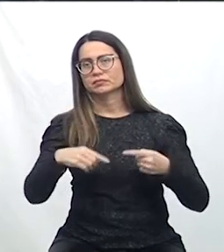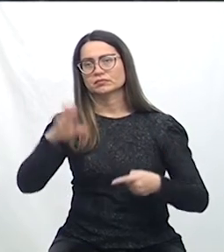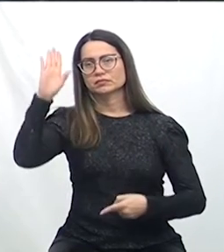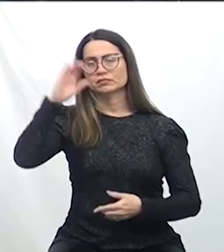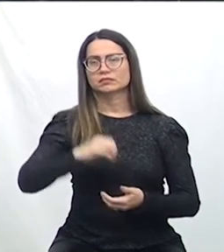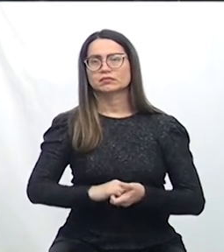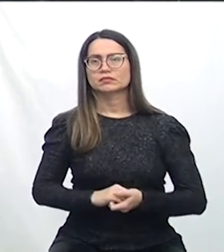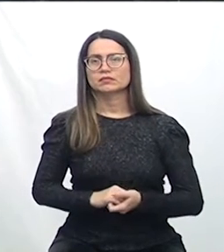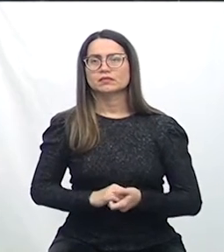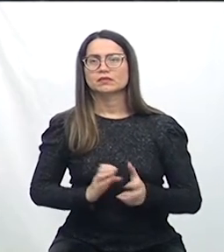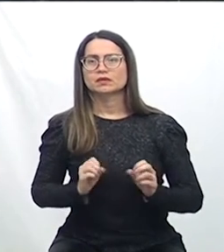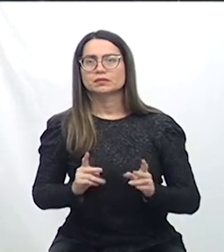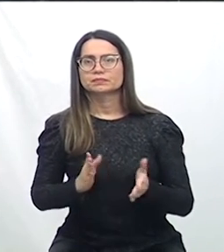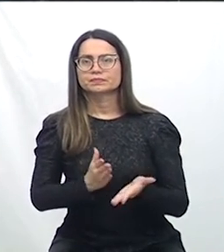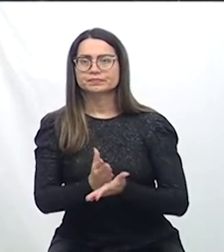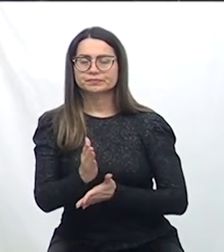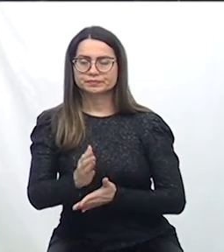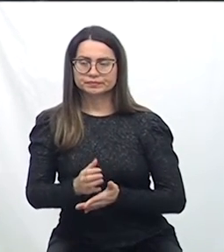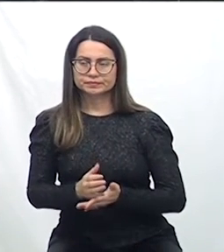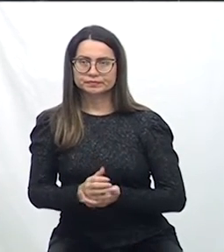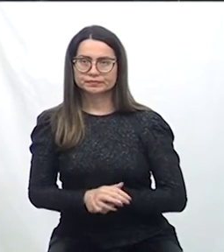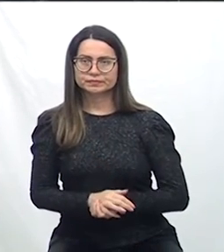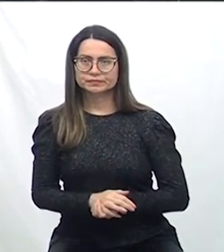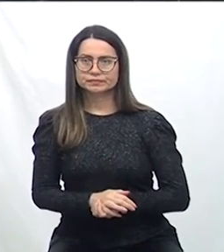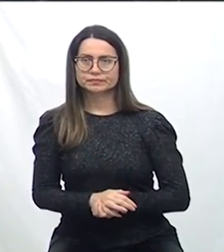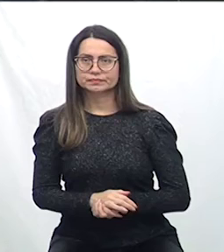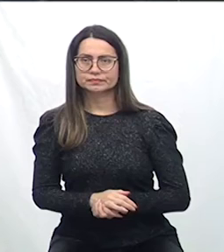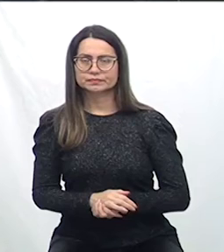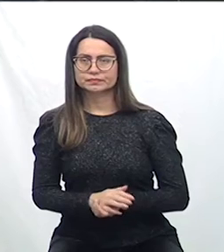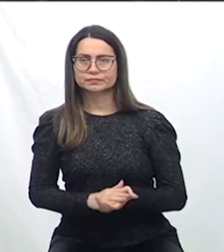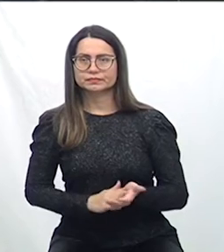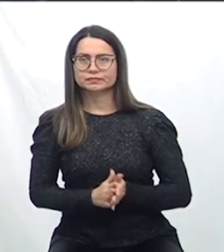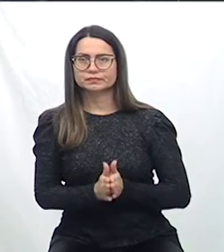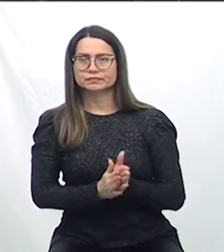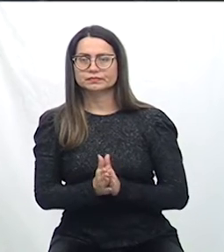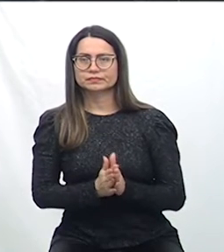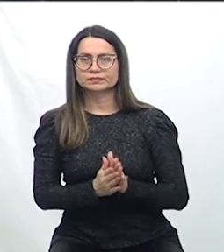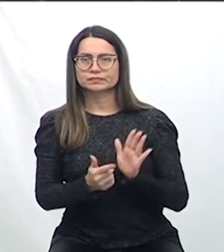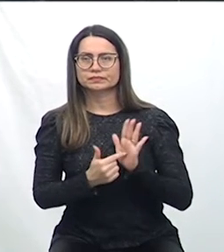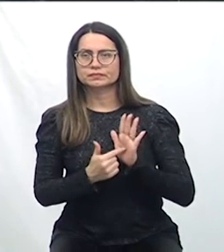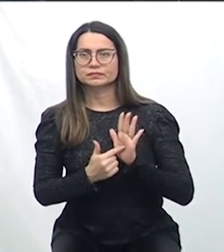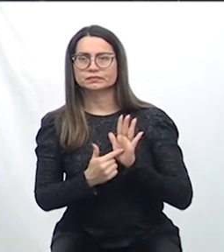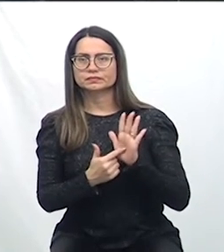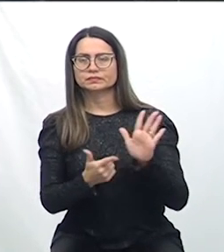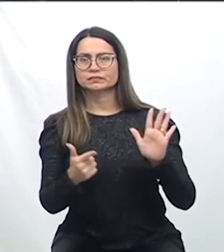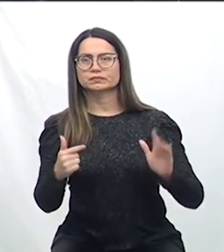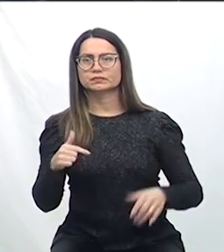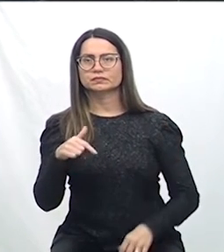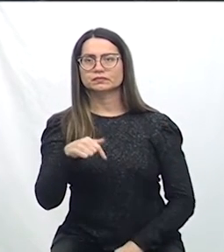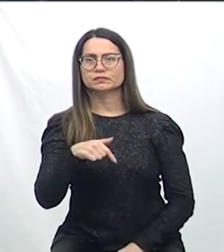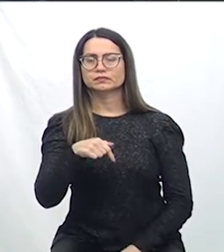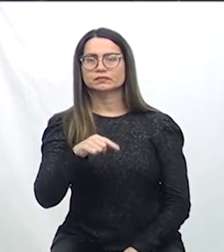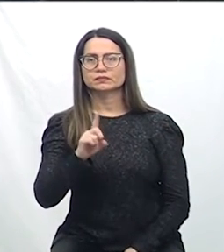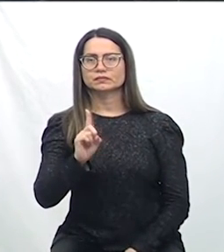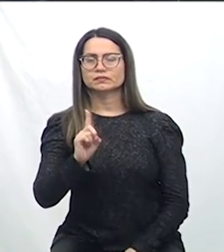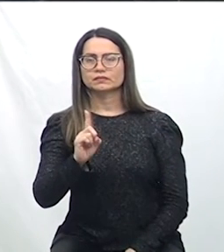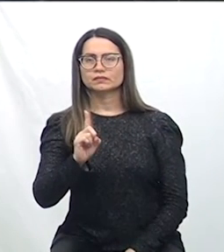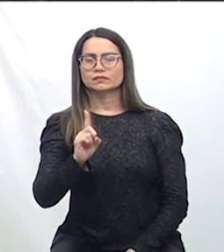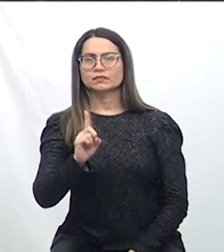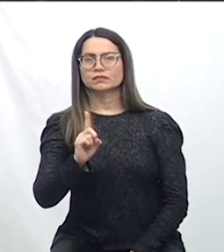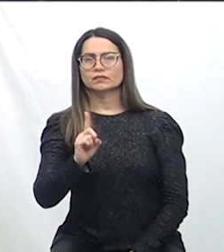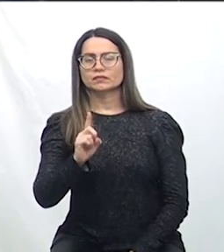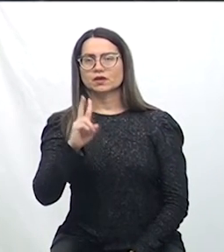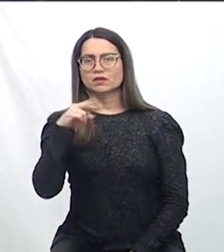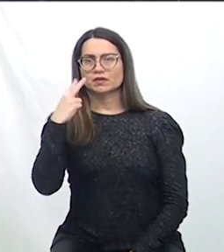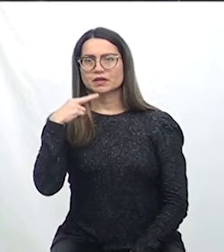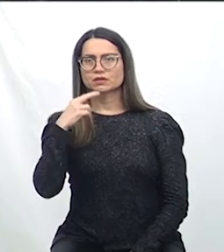se manifestem. Aprovado por unanimidade. Indicação 771 de 2022, autora vereadora Giovana Zanetti, reparos